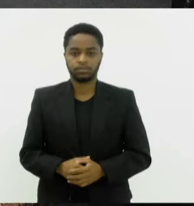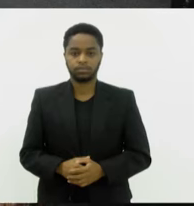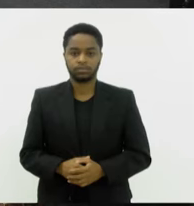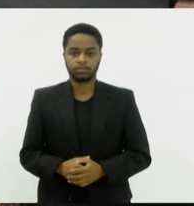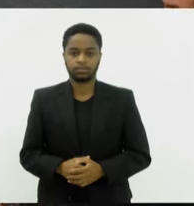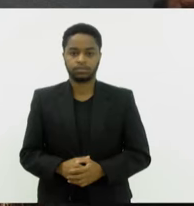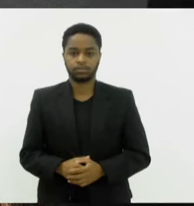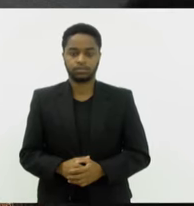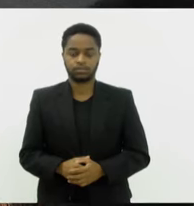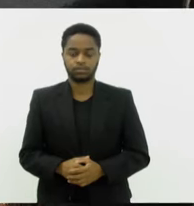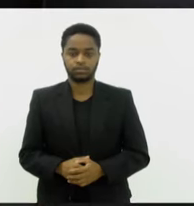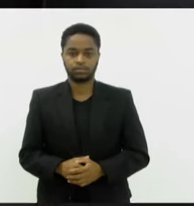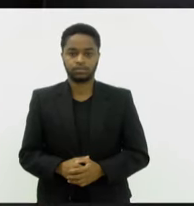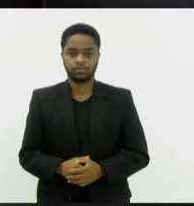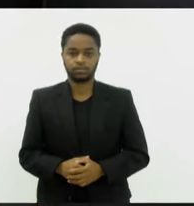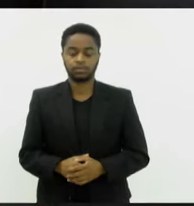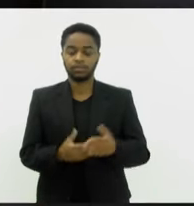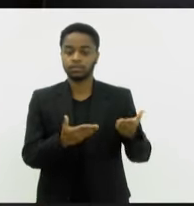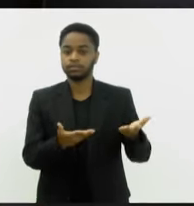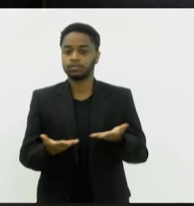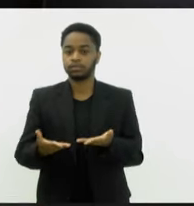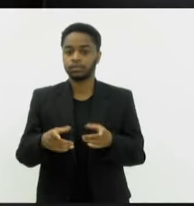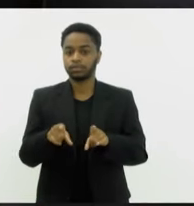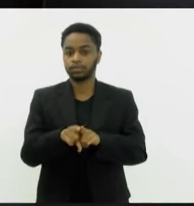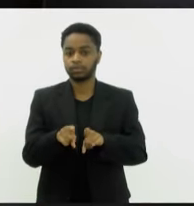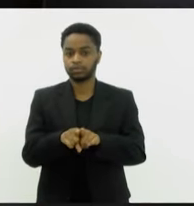Deputados também convido